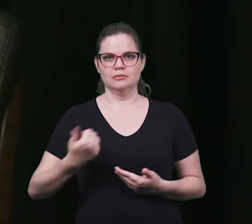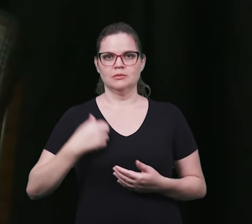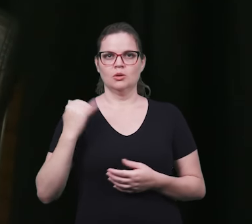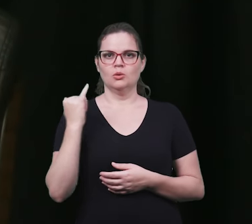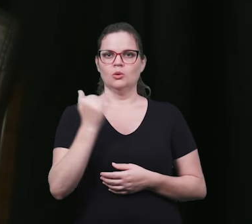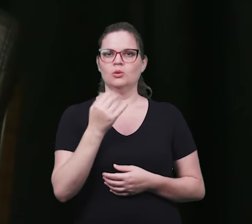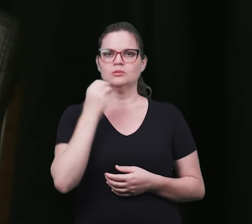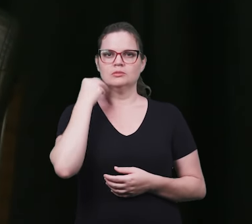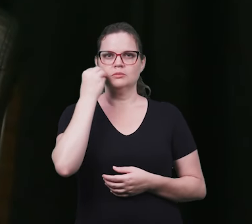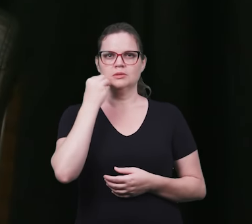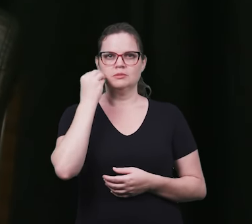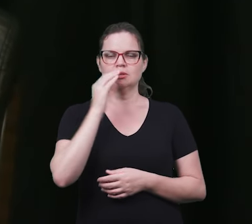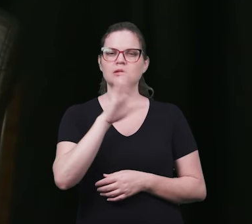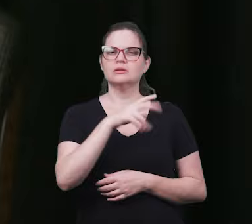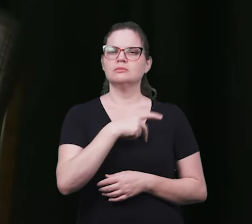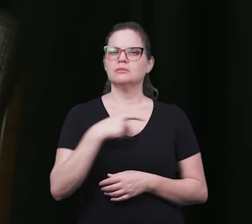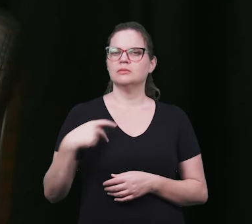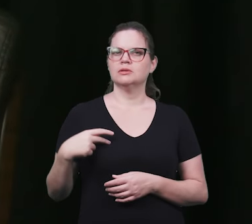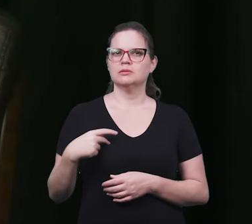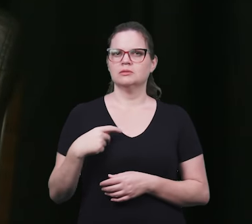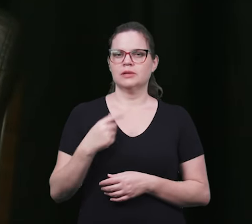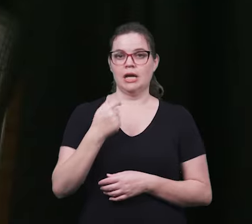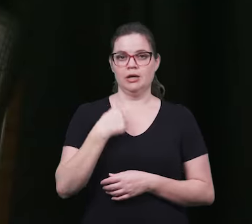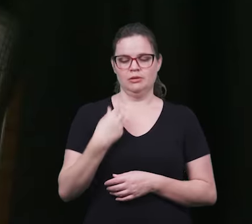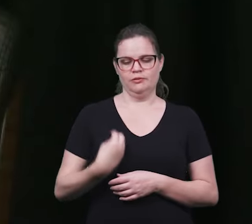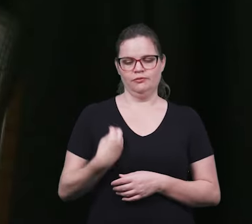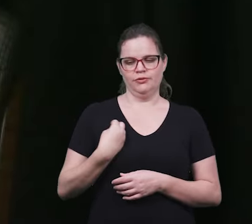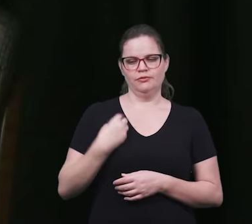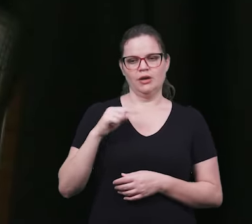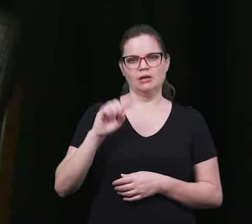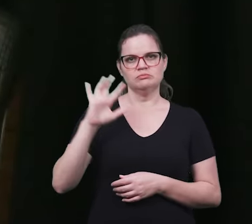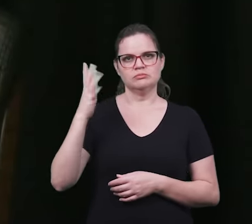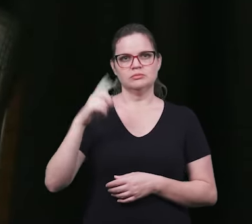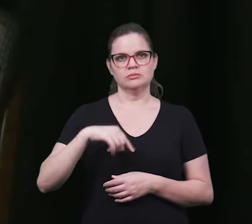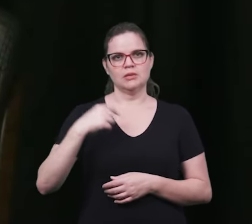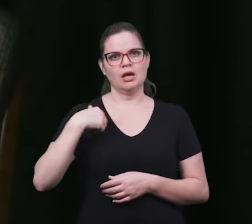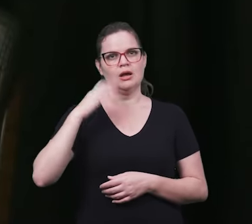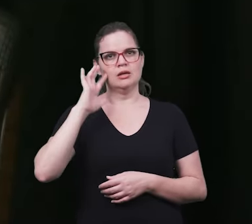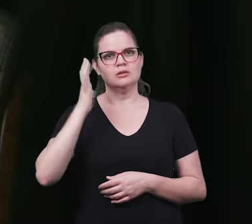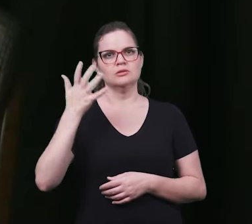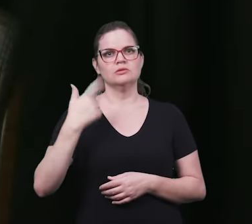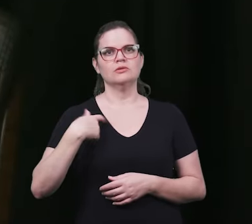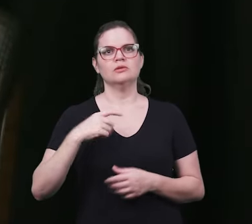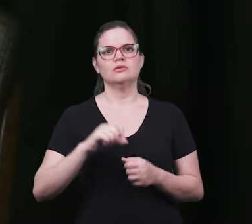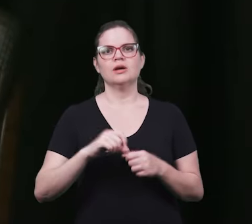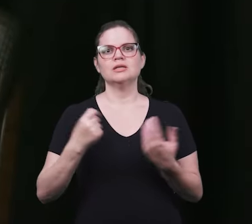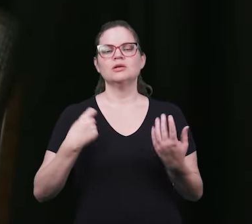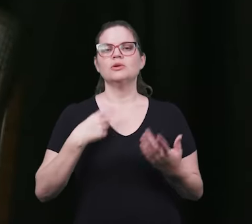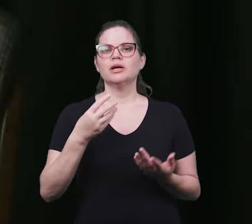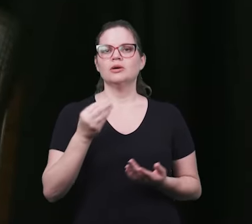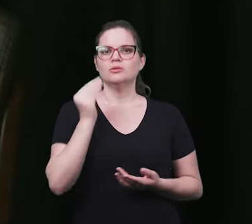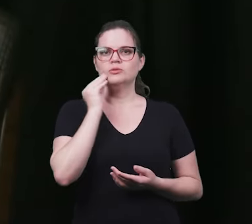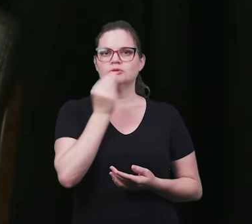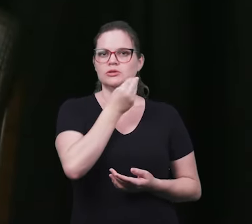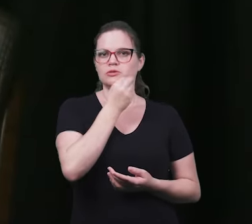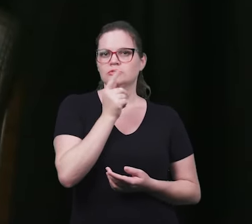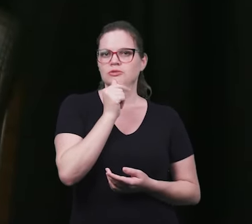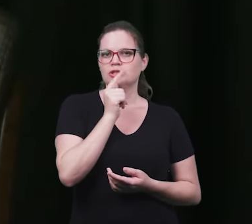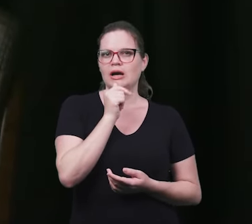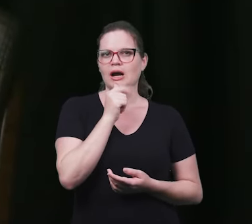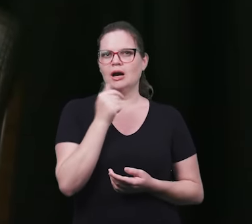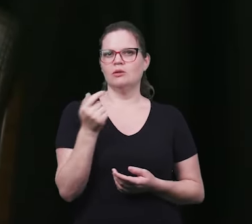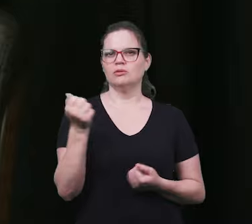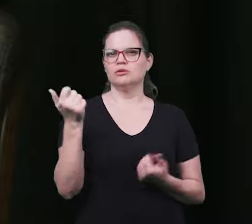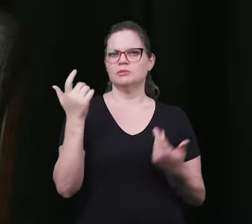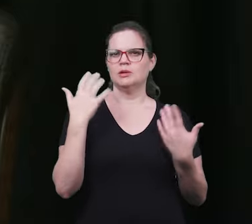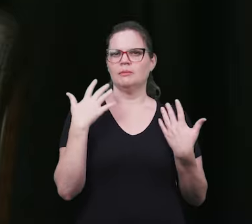experiência. Pastor, eu estava com uma situação aqui, eu resolvi fazer um jejum de água, o senhor deu uma benção. O que é